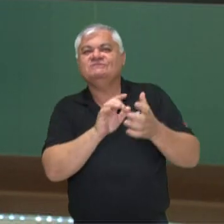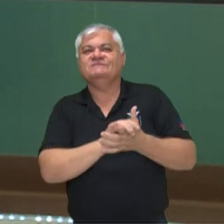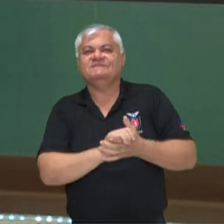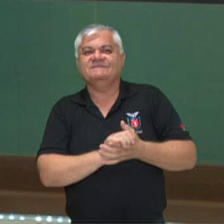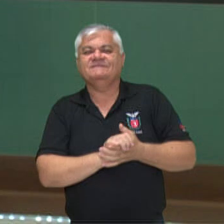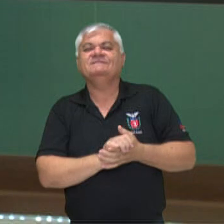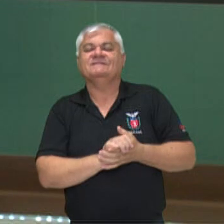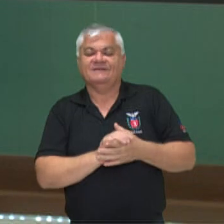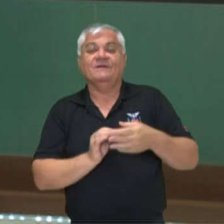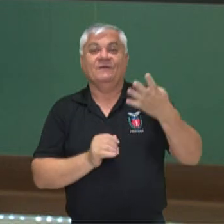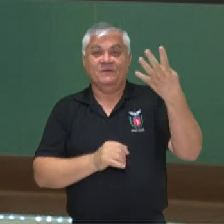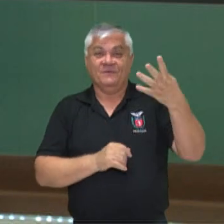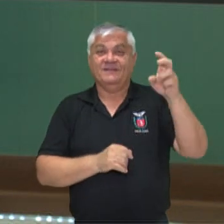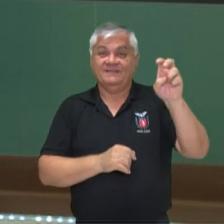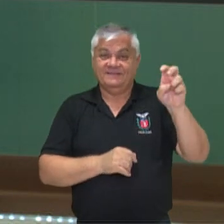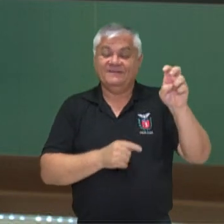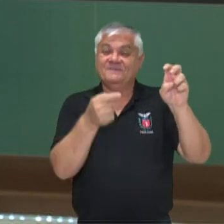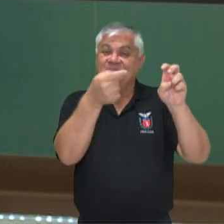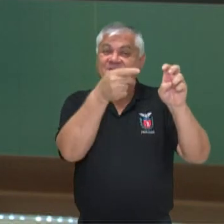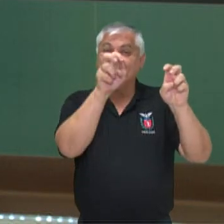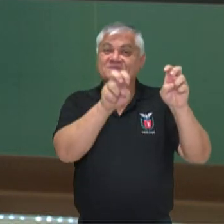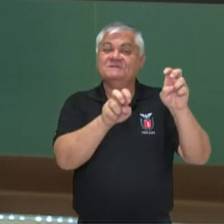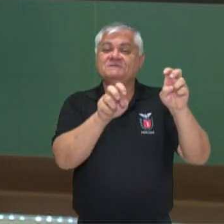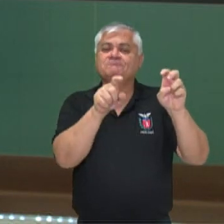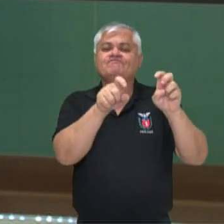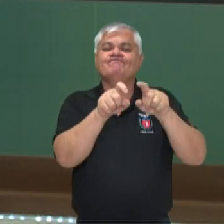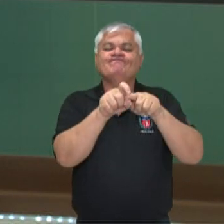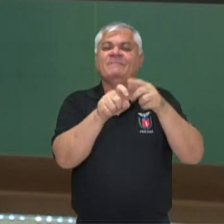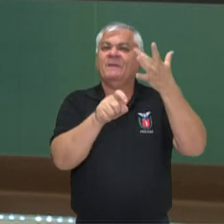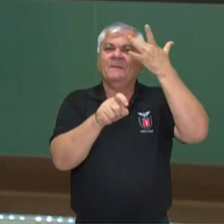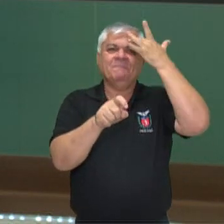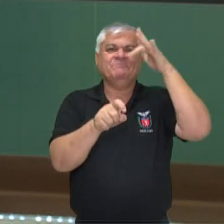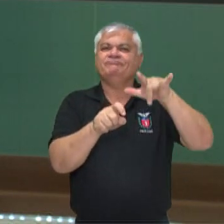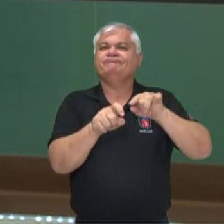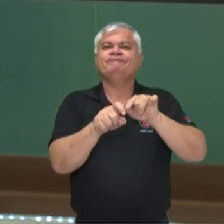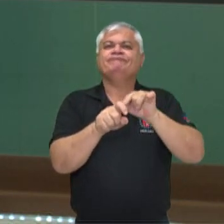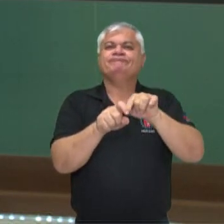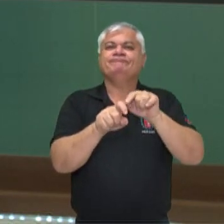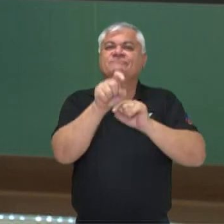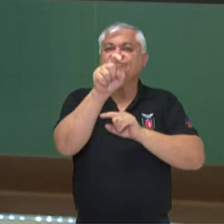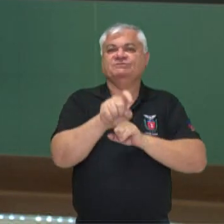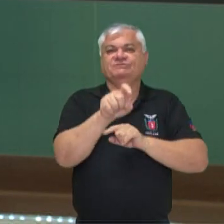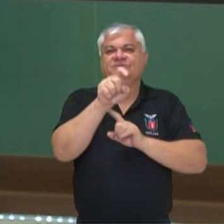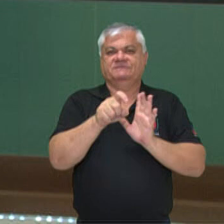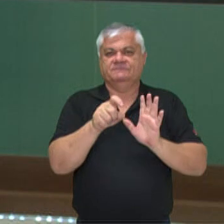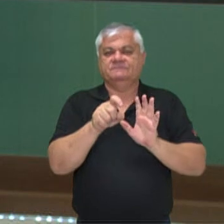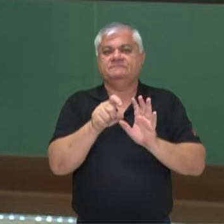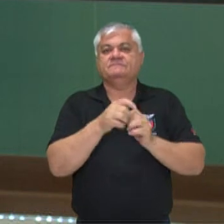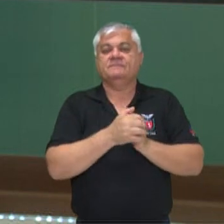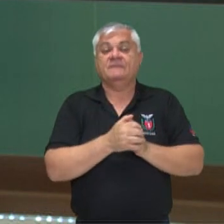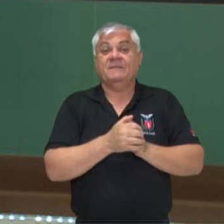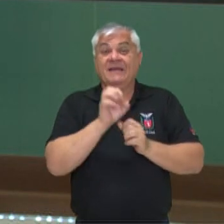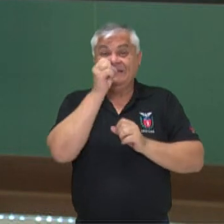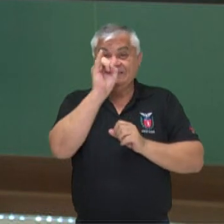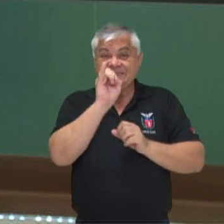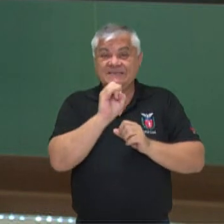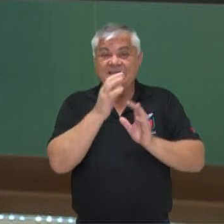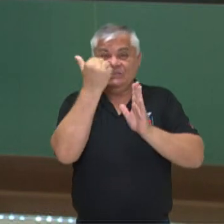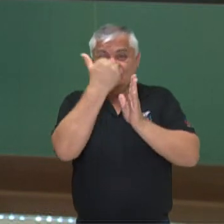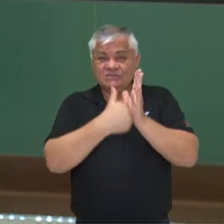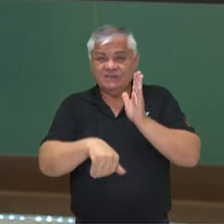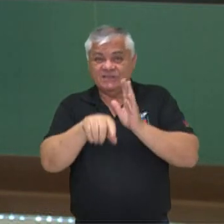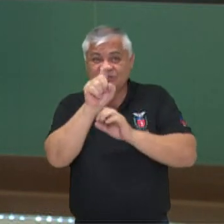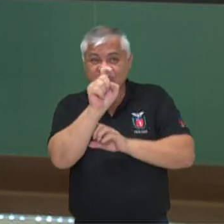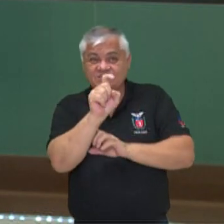gente está diminuindo esse tempo. O problema é esse tempo que eu não sei. Então, ele fica um X. Só que se eu vou tirar X anos do